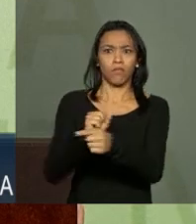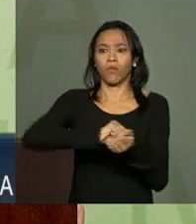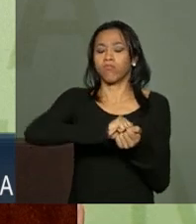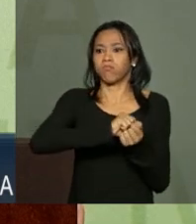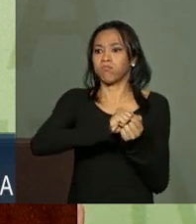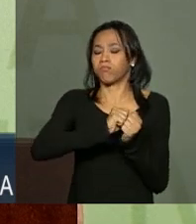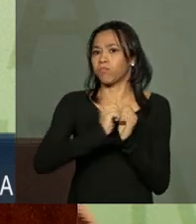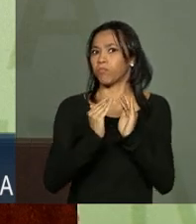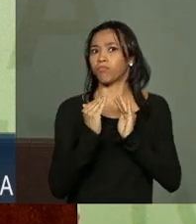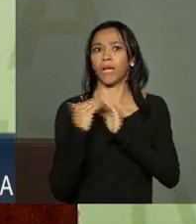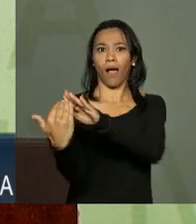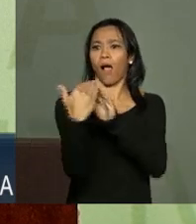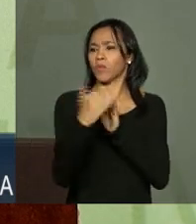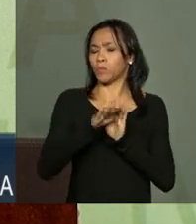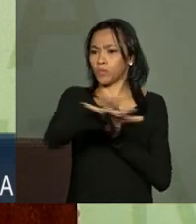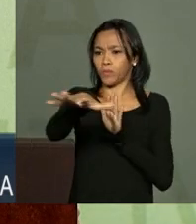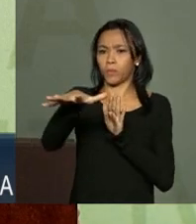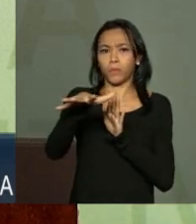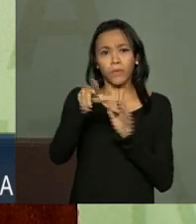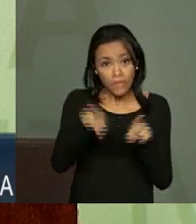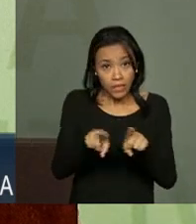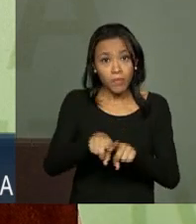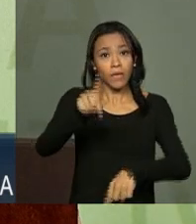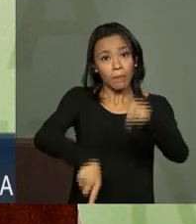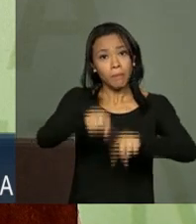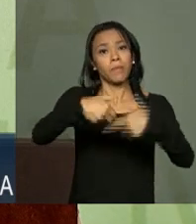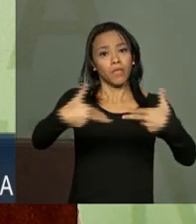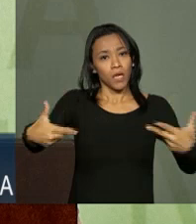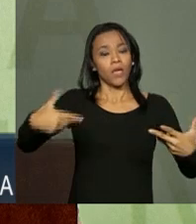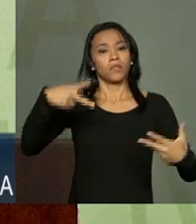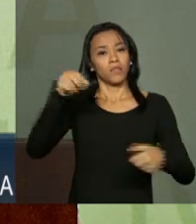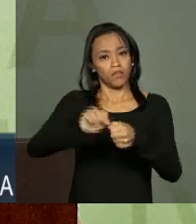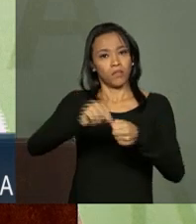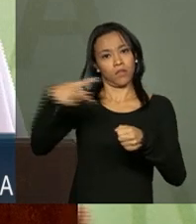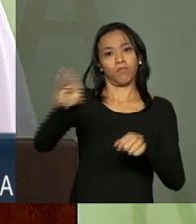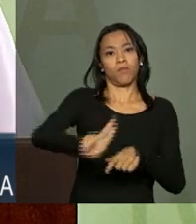uma moradia e também equipamentos para uso na propriedade rural.